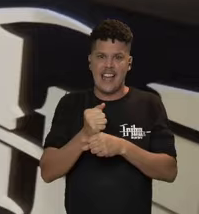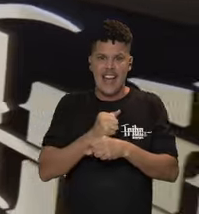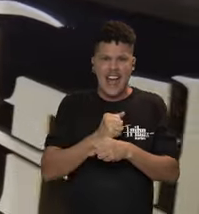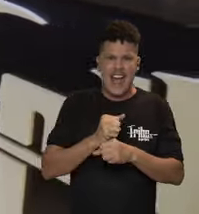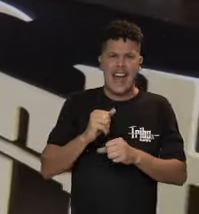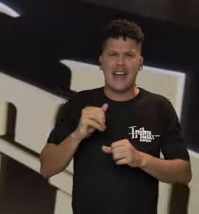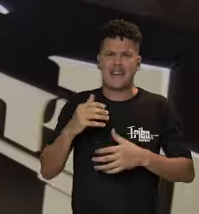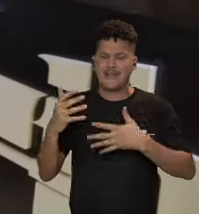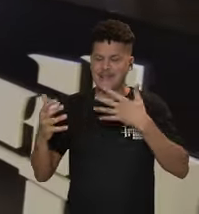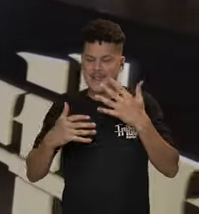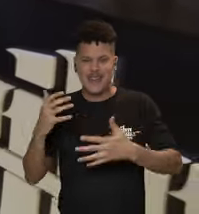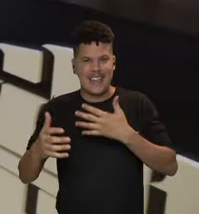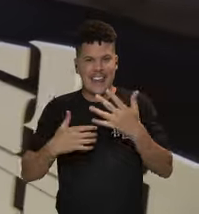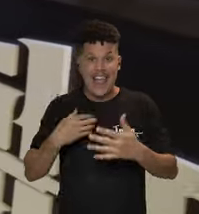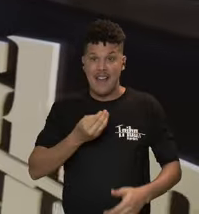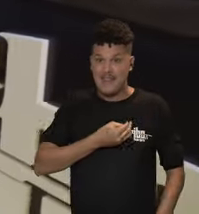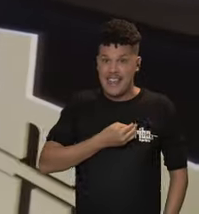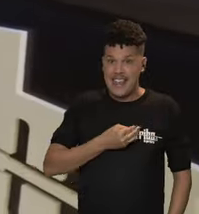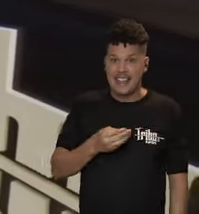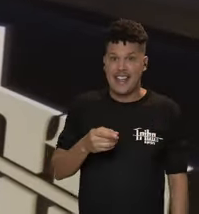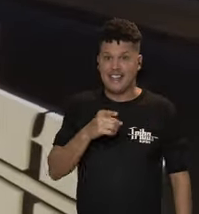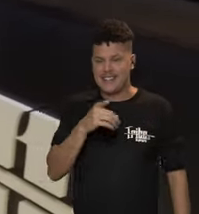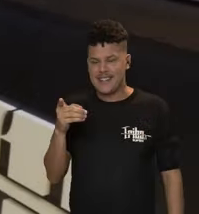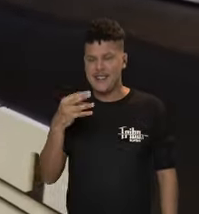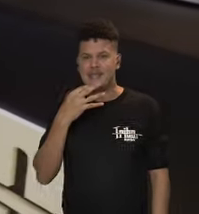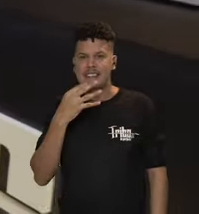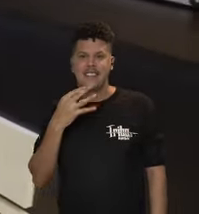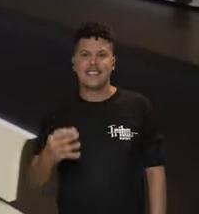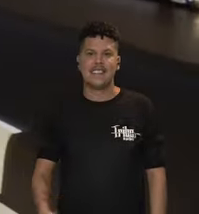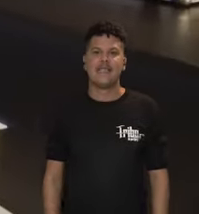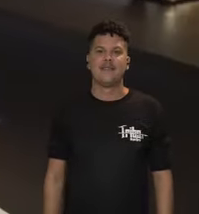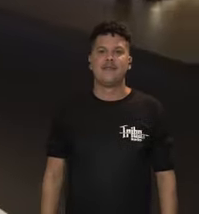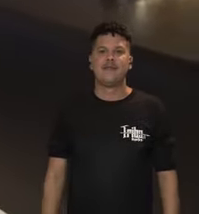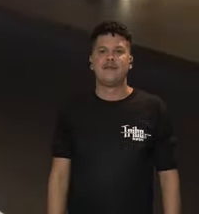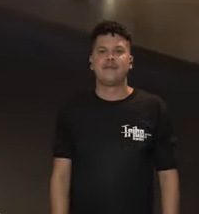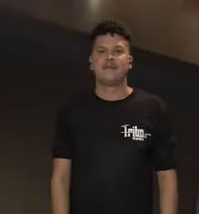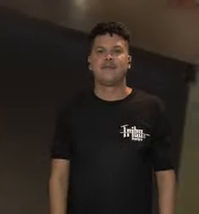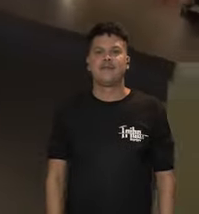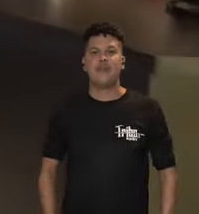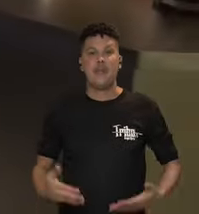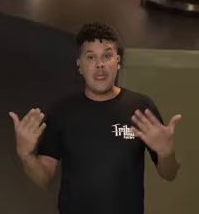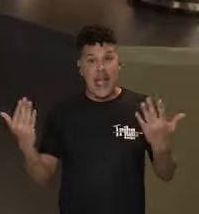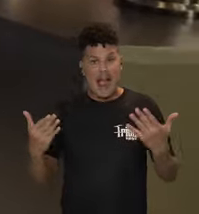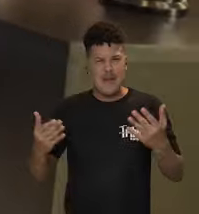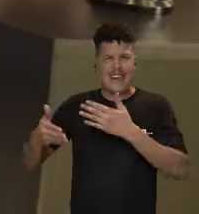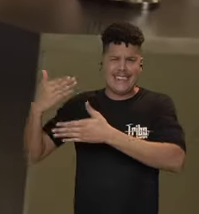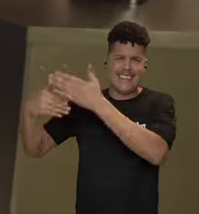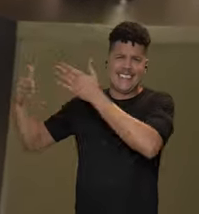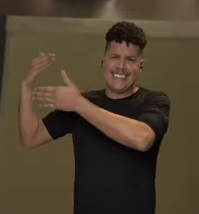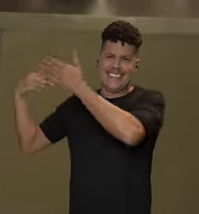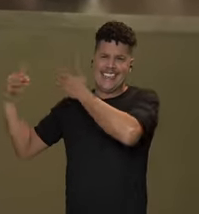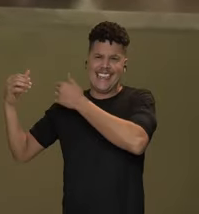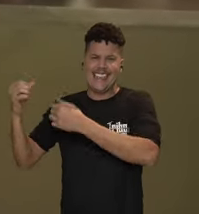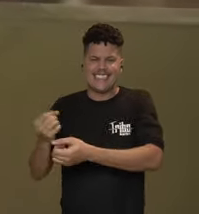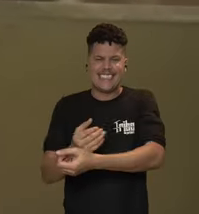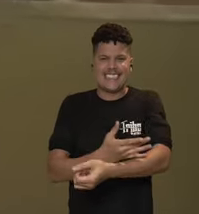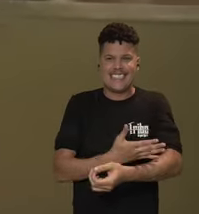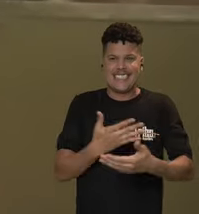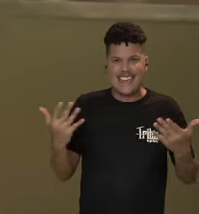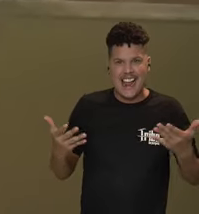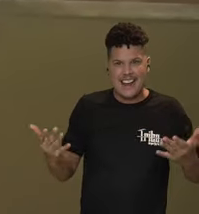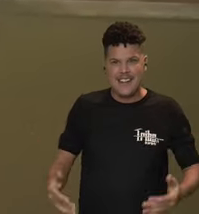muita gente que tá aí na live. Com certeza. Essa música. E, véi... No clima da nostalgia, Duqueira, no clima da nostalgia. Clima da